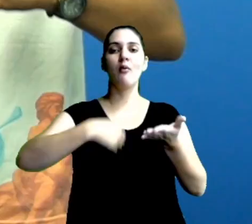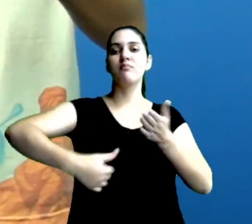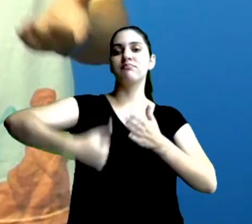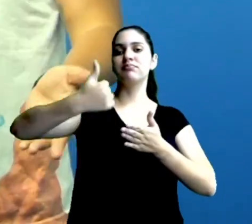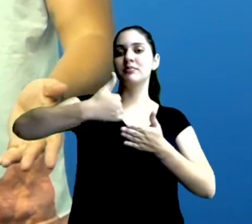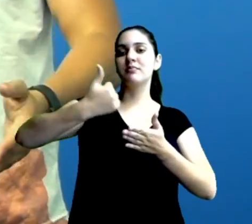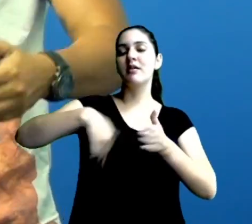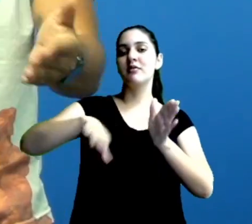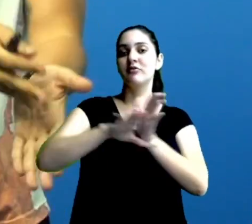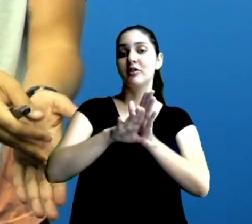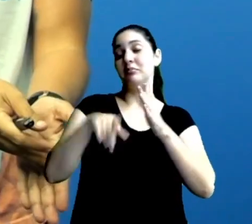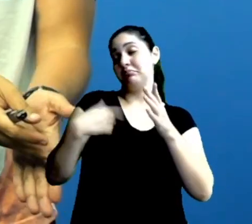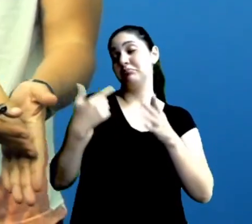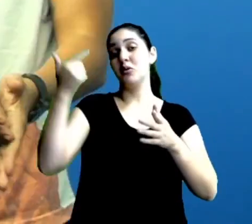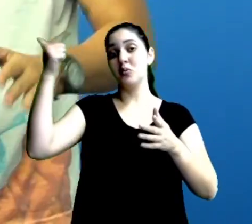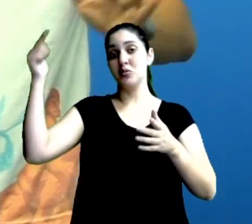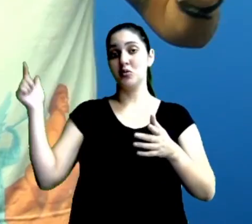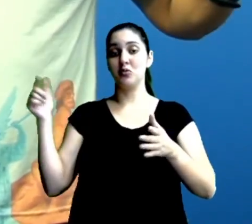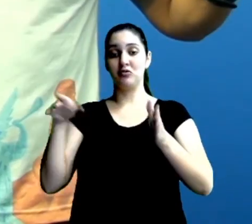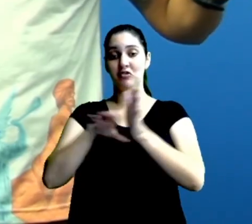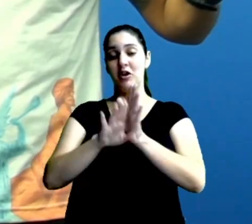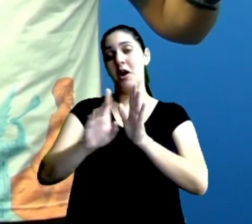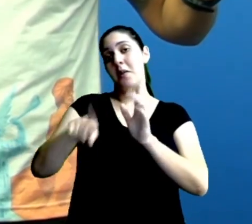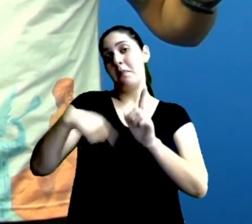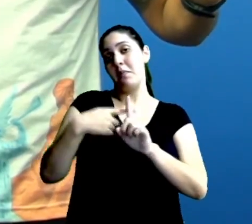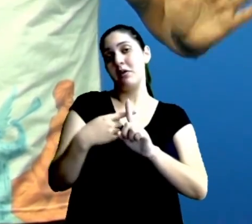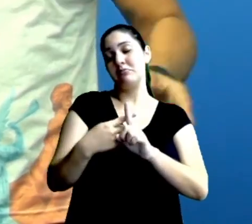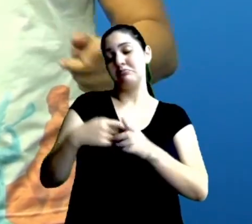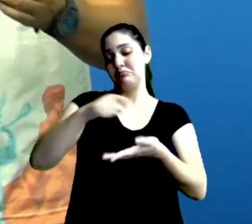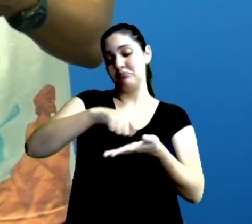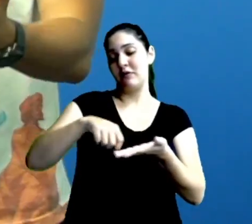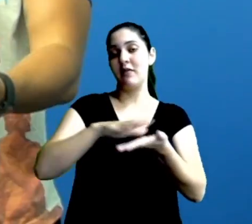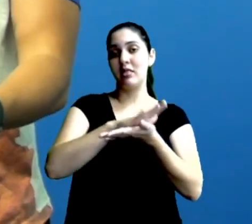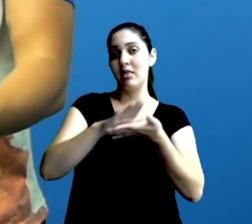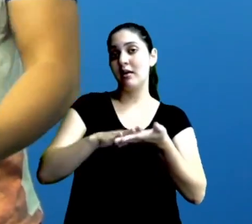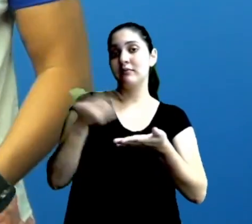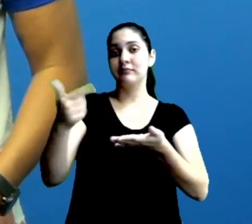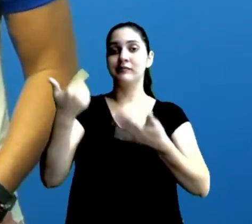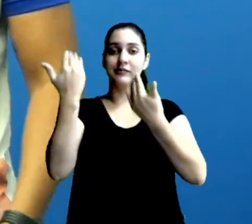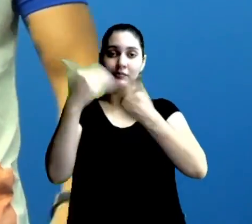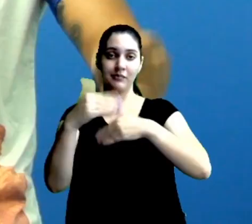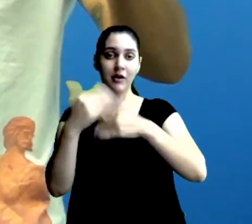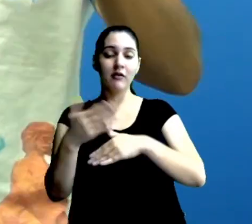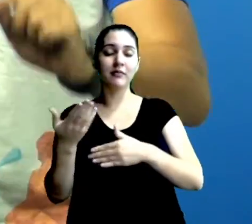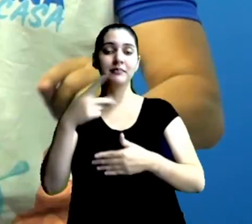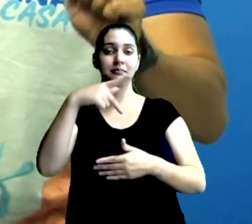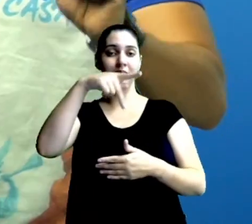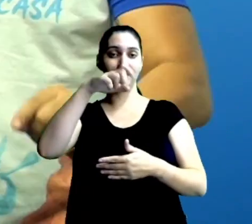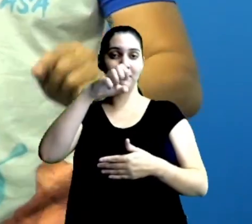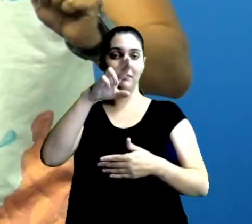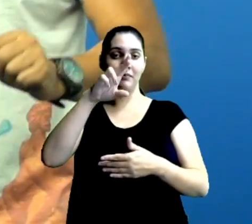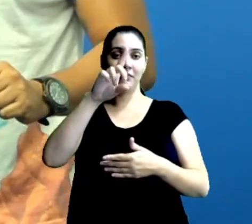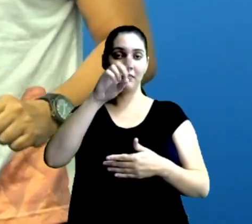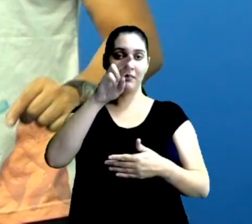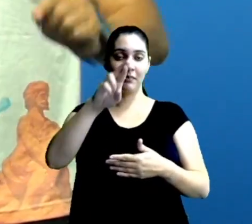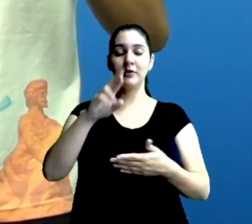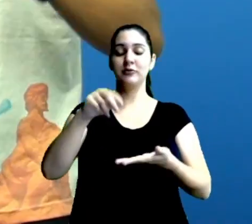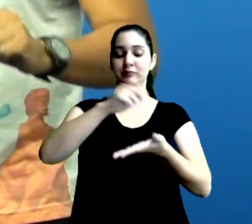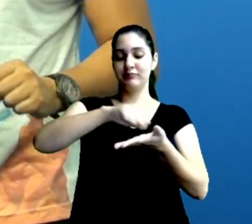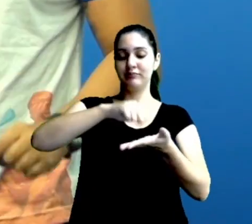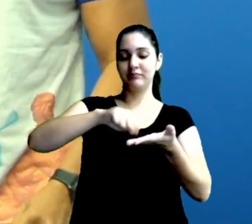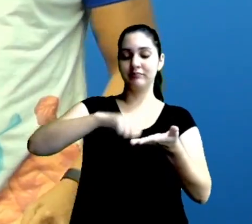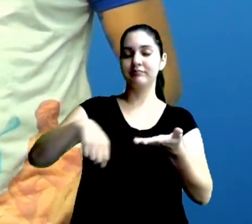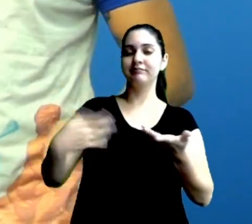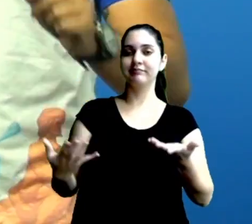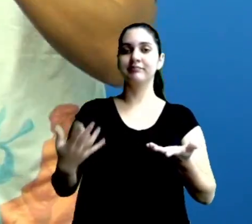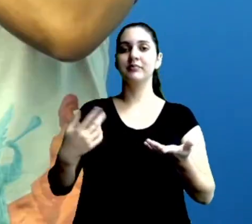primeiro. Os outros chegaram, mas não documentou, não tem prova. Pedro Álvares Cabral documentou e no dia 22 de abril de 1500, em